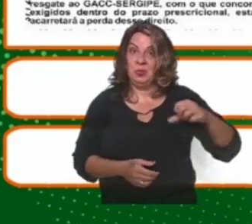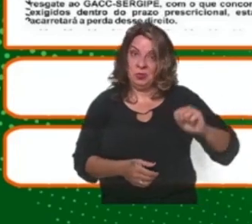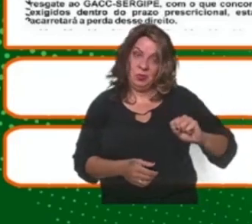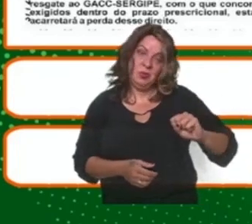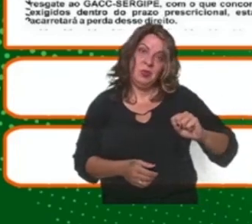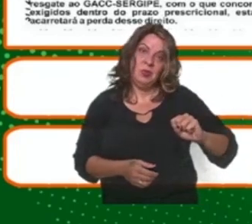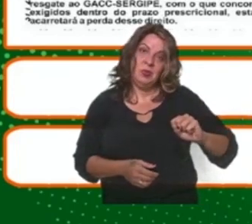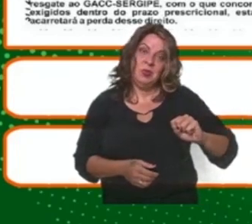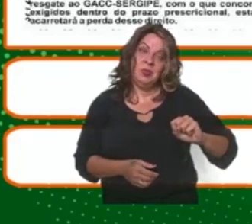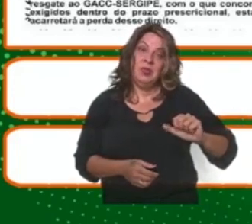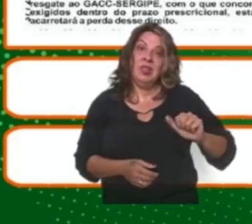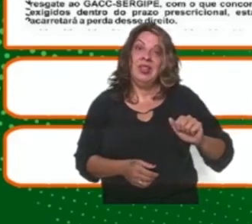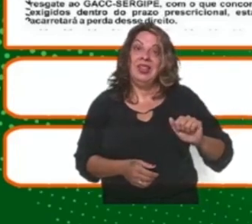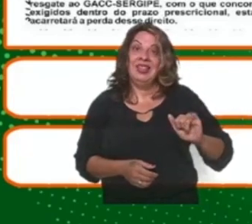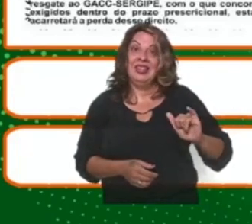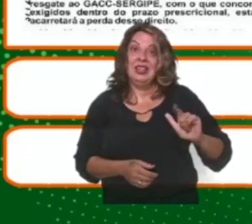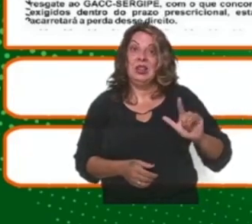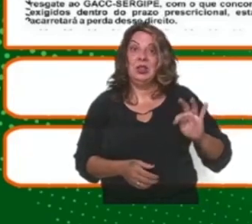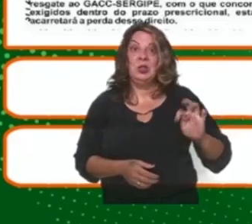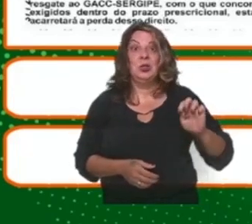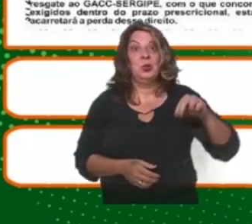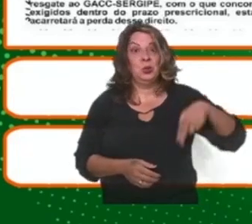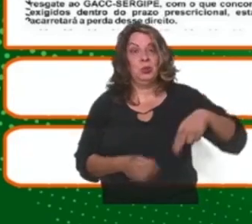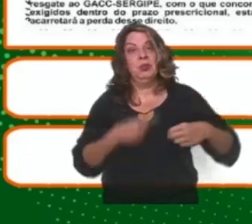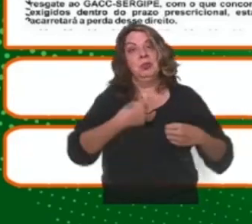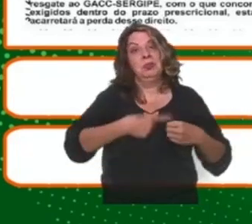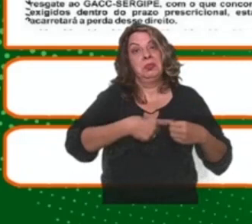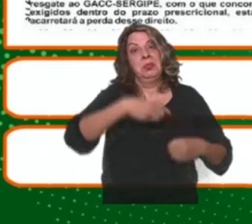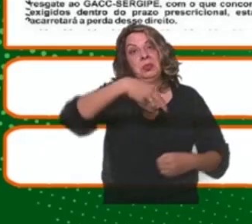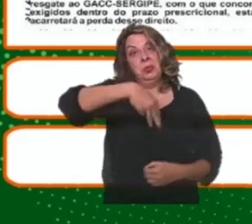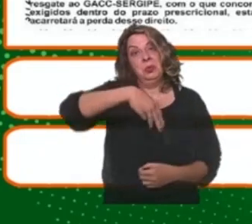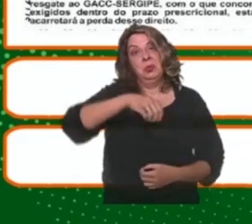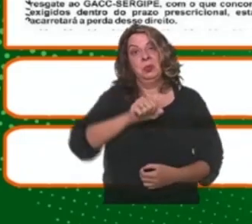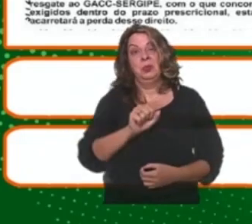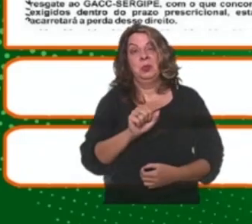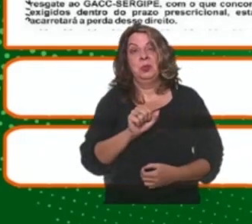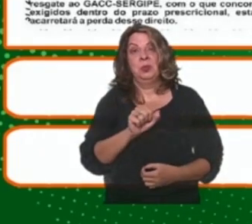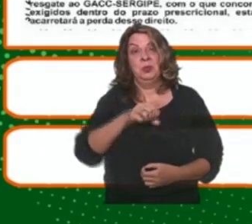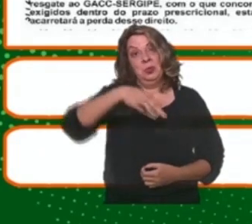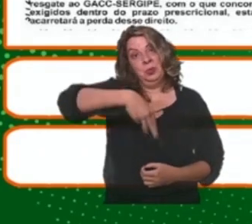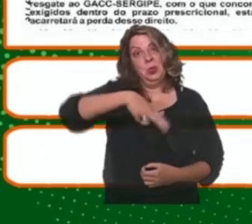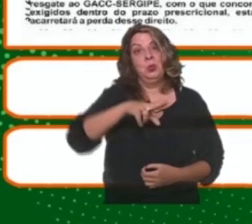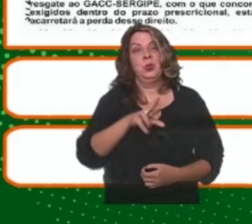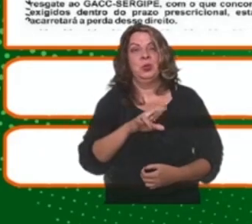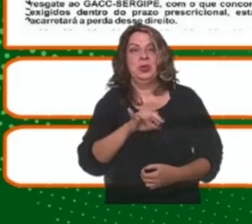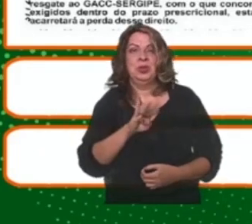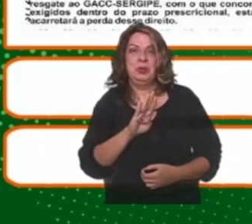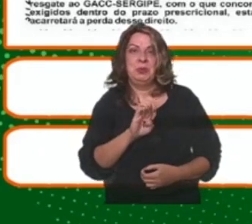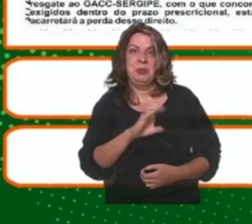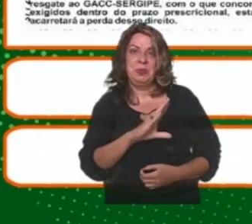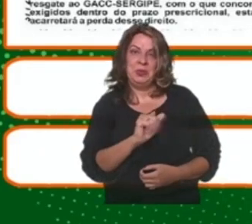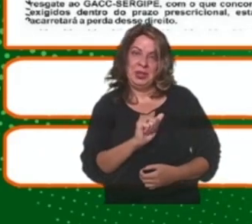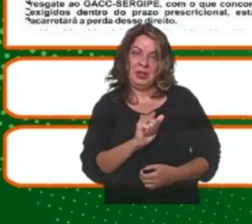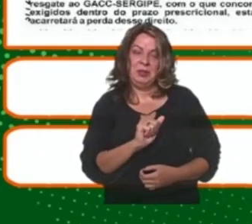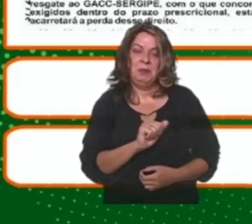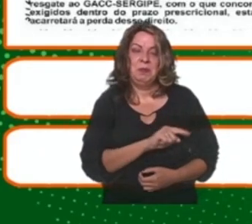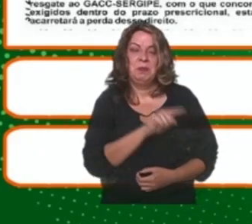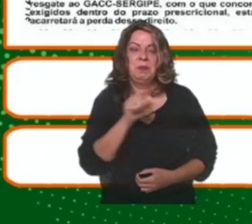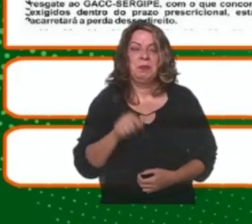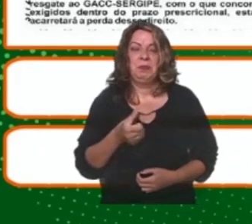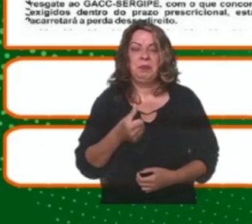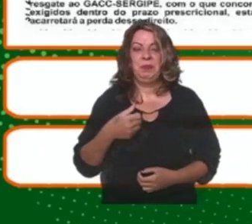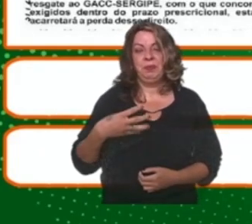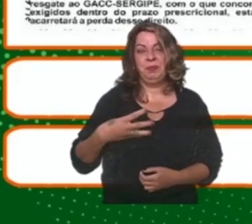111938. Alô, Ailton do Santos Souza, de Muribeca, adquiriu lá na barraca, lá de Aquidaban, e levou R$500. Título